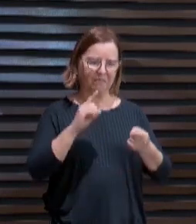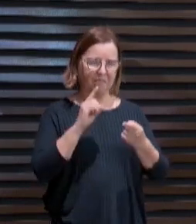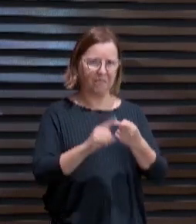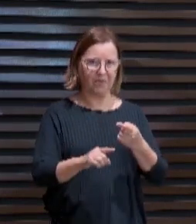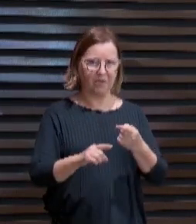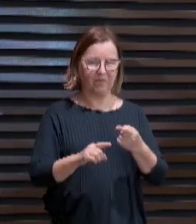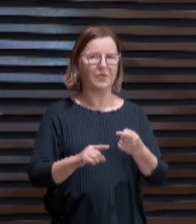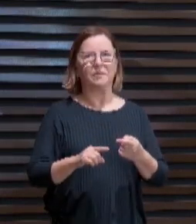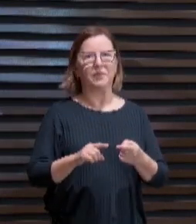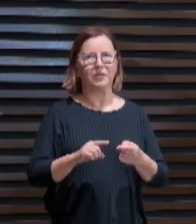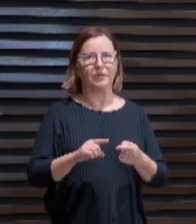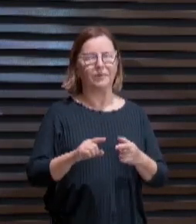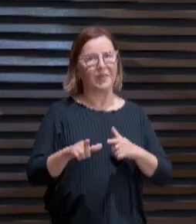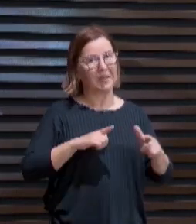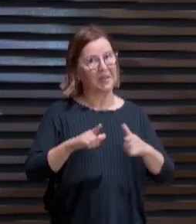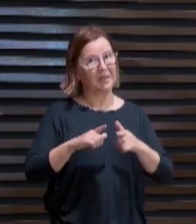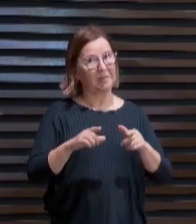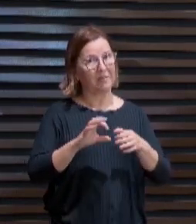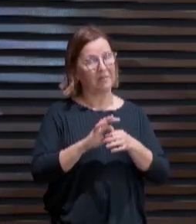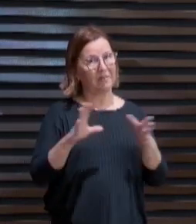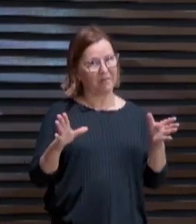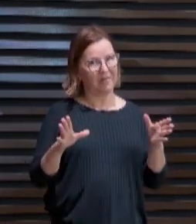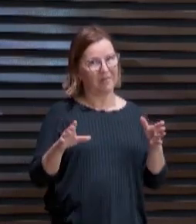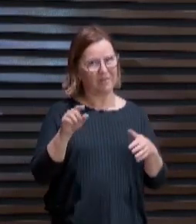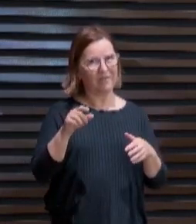através de diversas maneiras? Você consegue perceber isso?